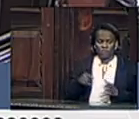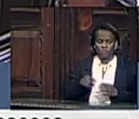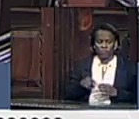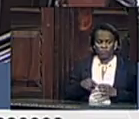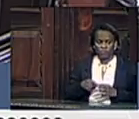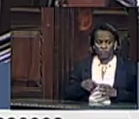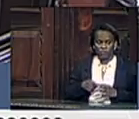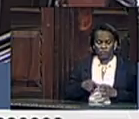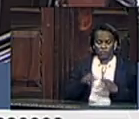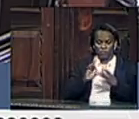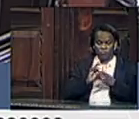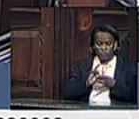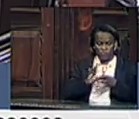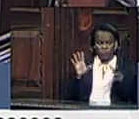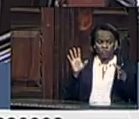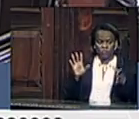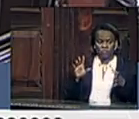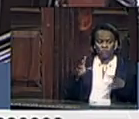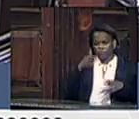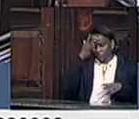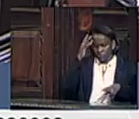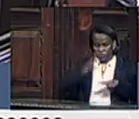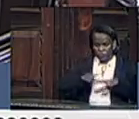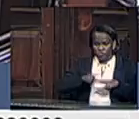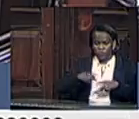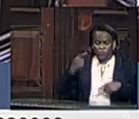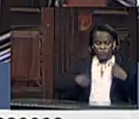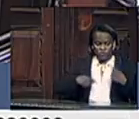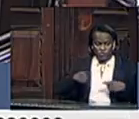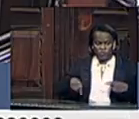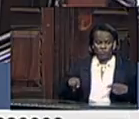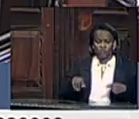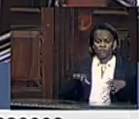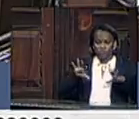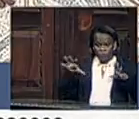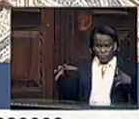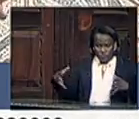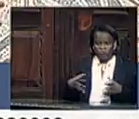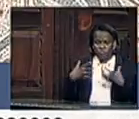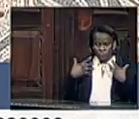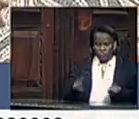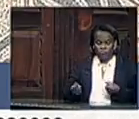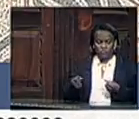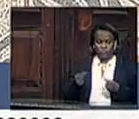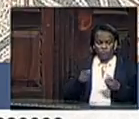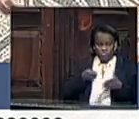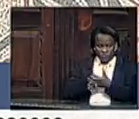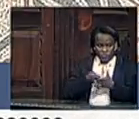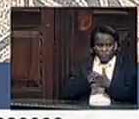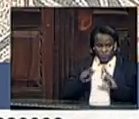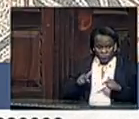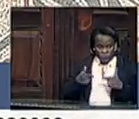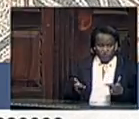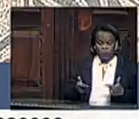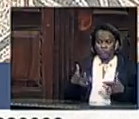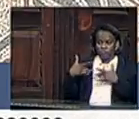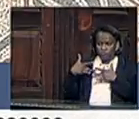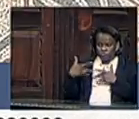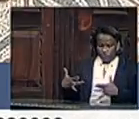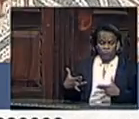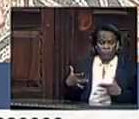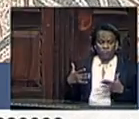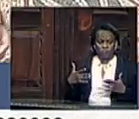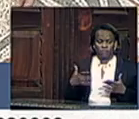à libertação de presos políticos. Abraçou essa causa assim com uma disposição e um